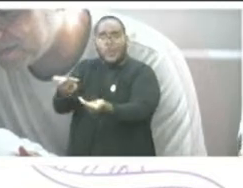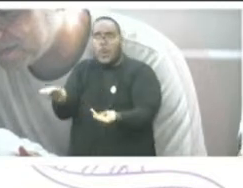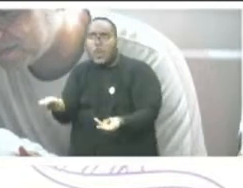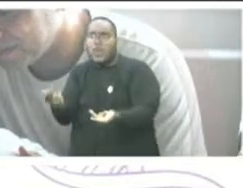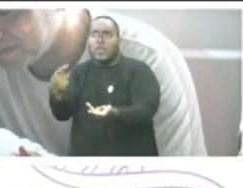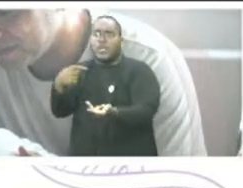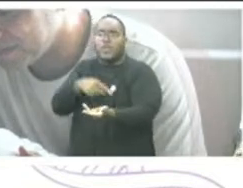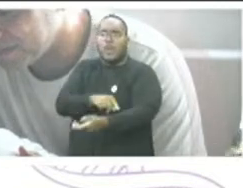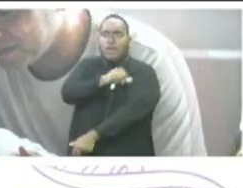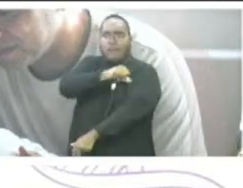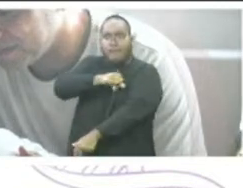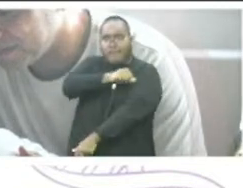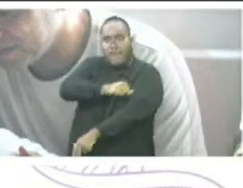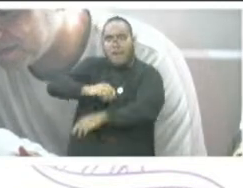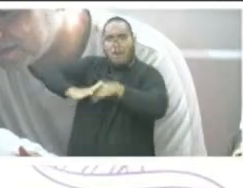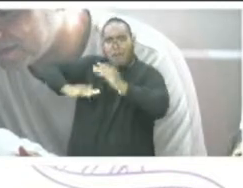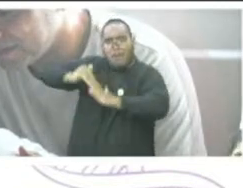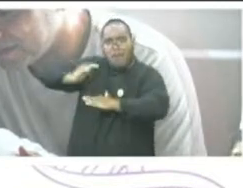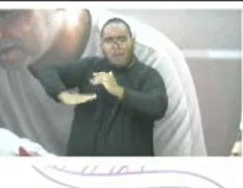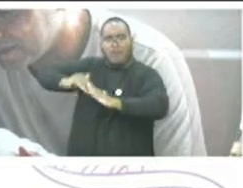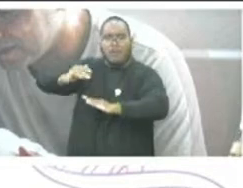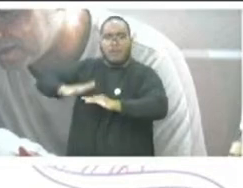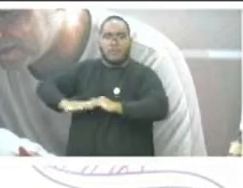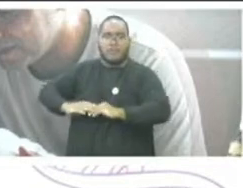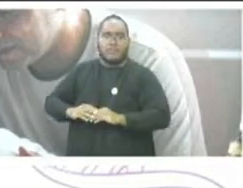enfermeiras obstetras, mais